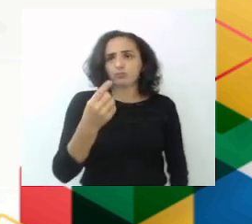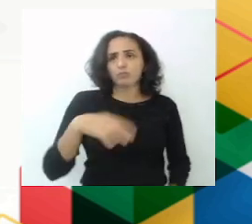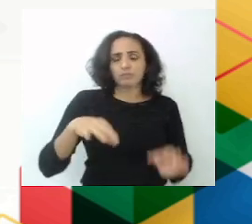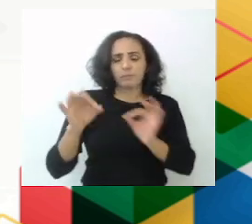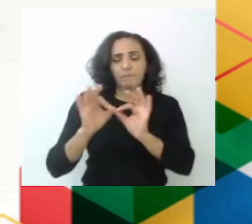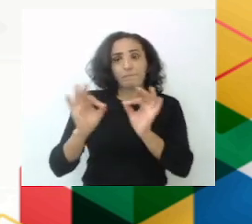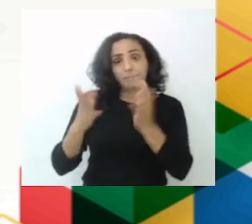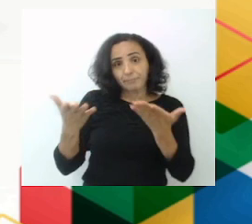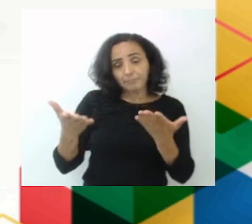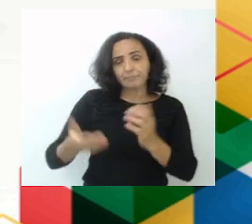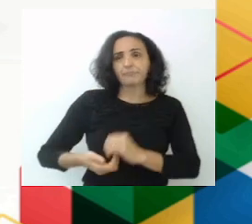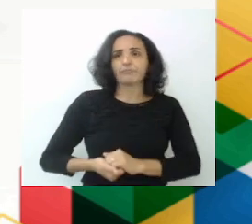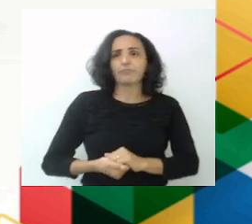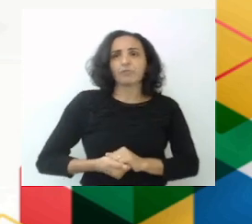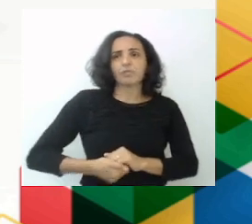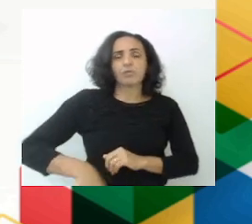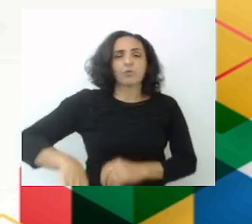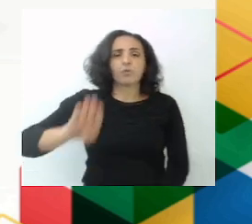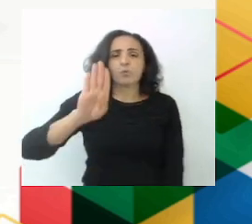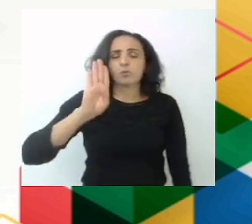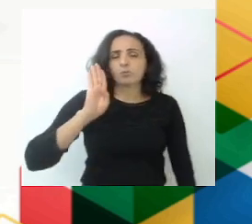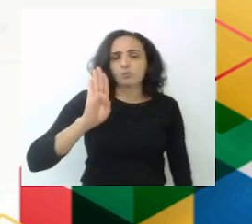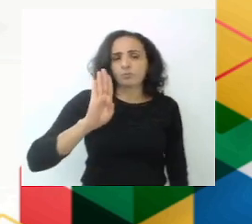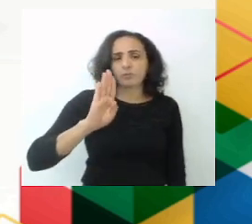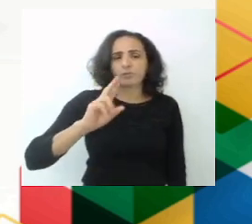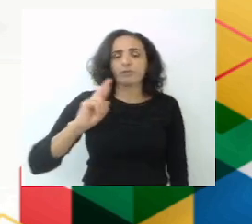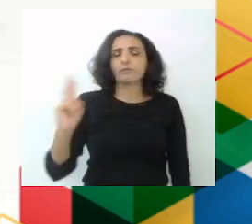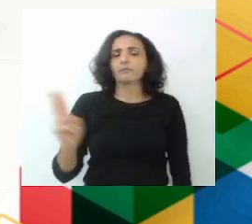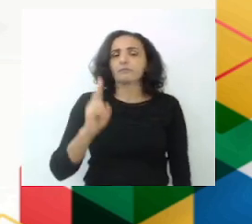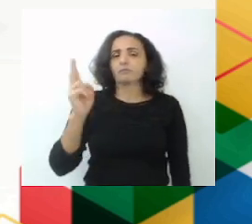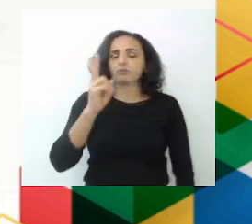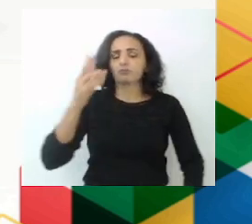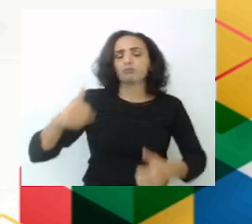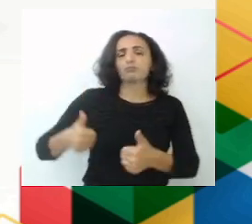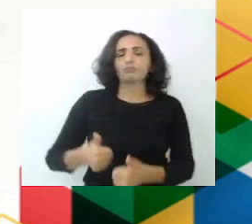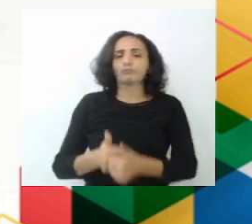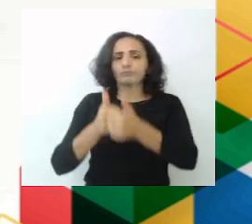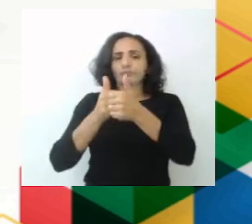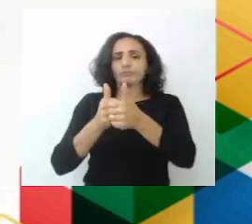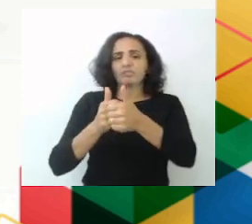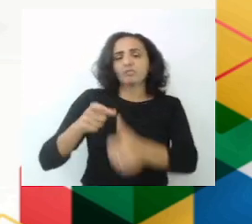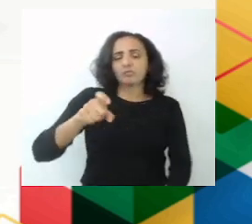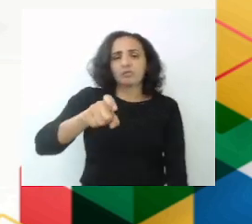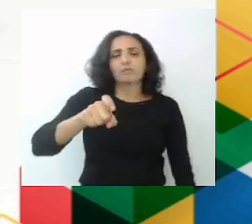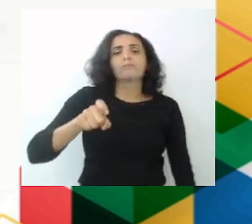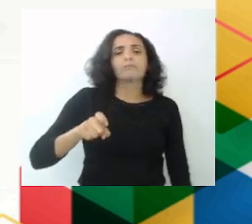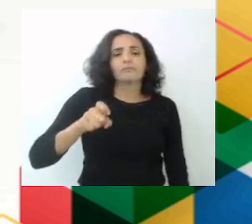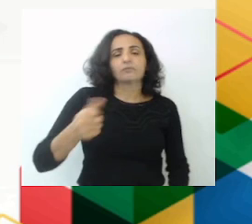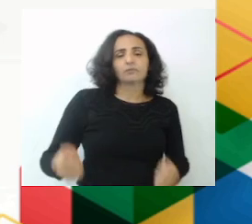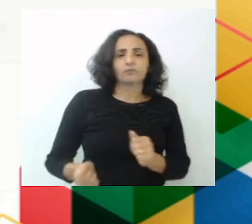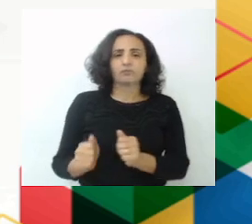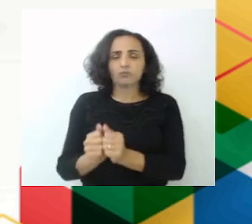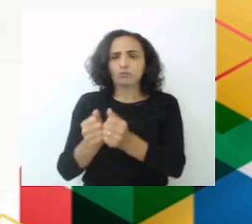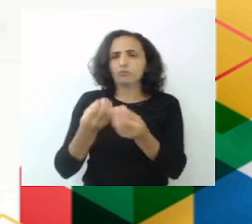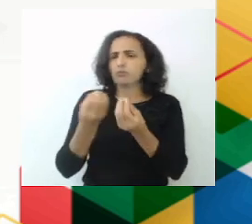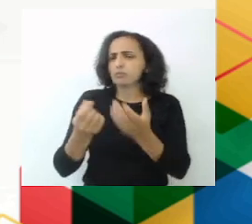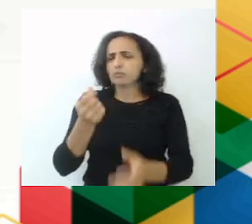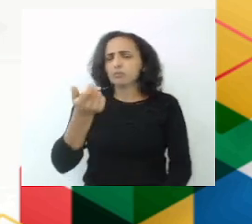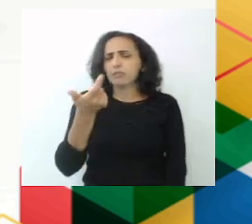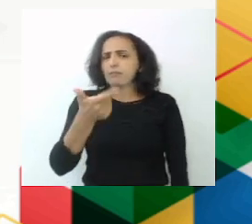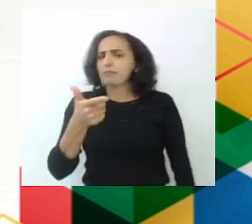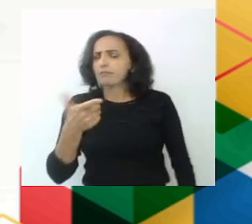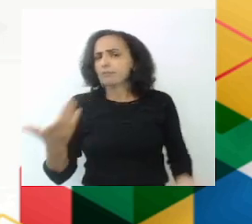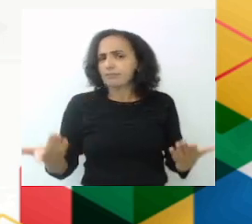1. O B é o valor que acompanha o x que não tem expoente. Então, tá